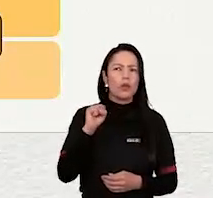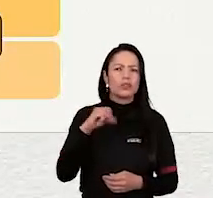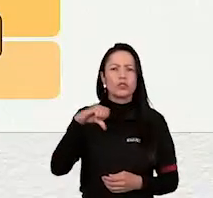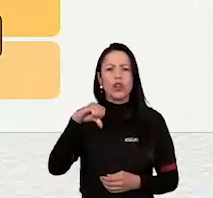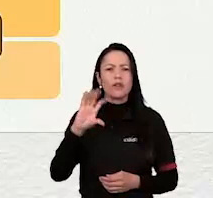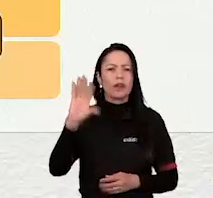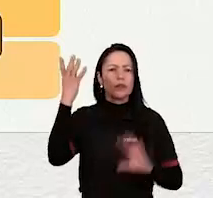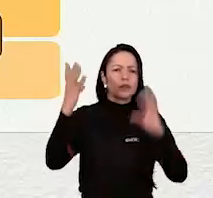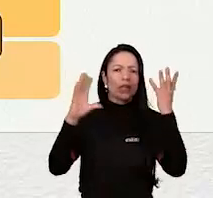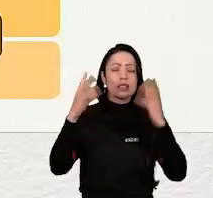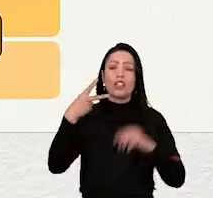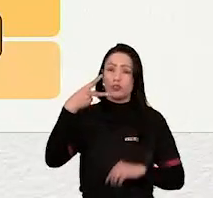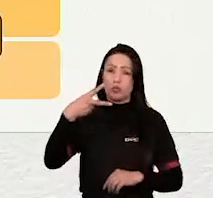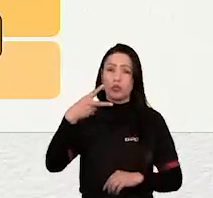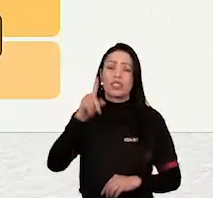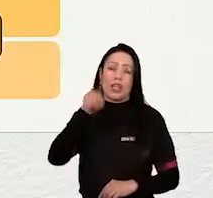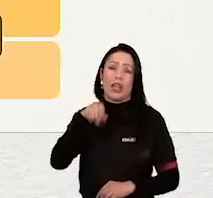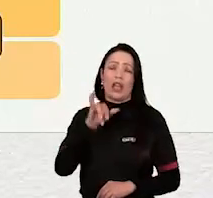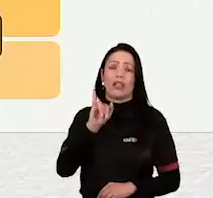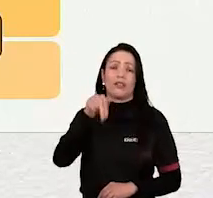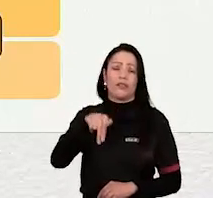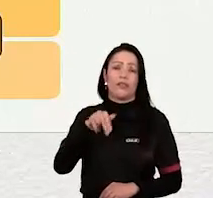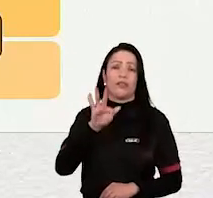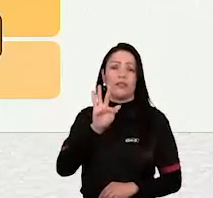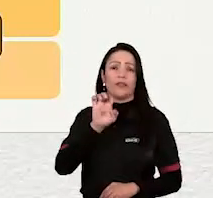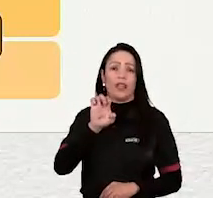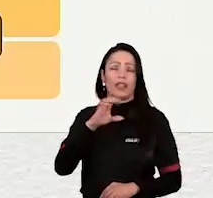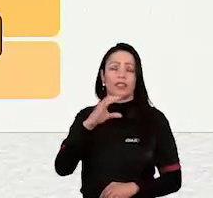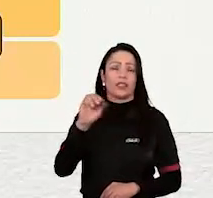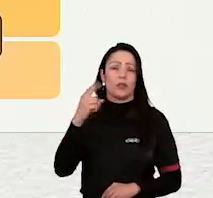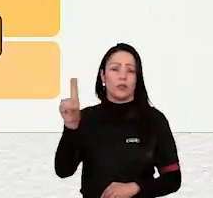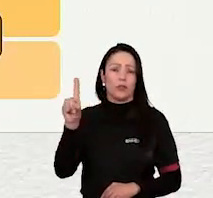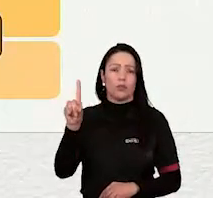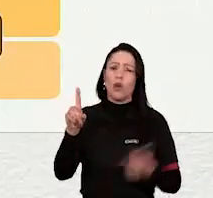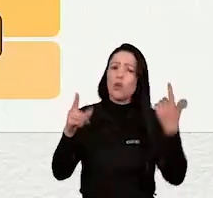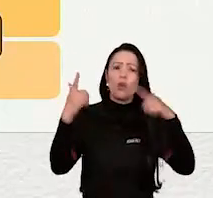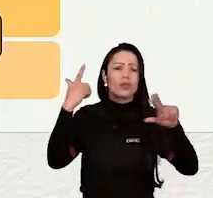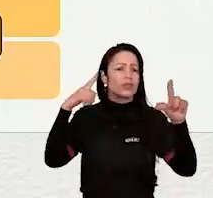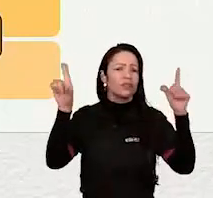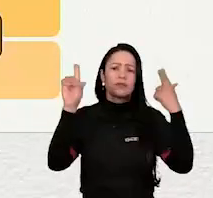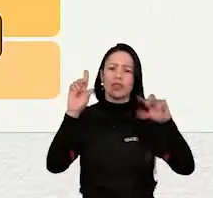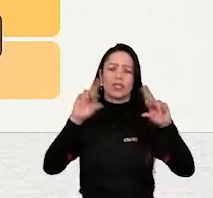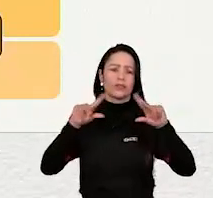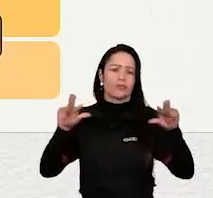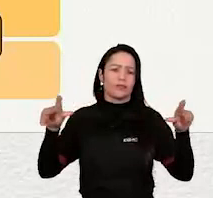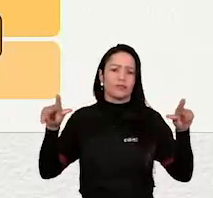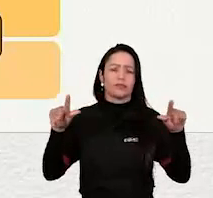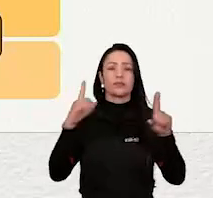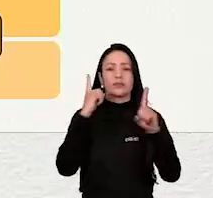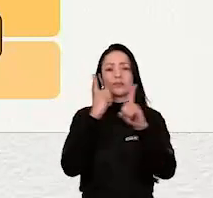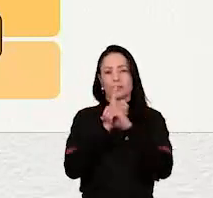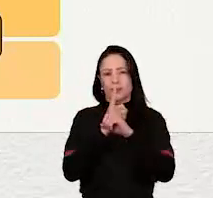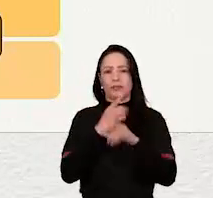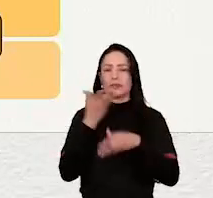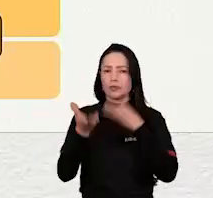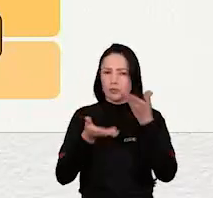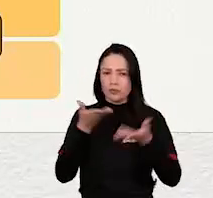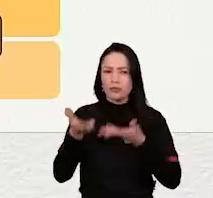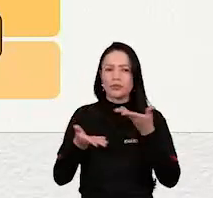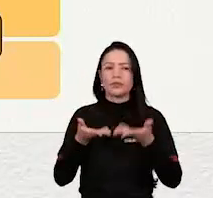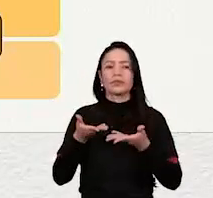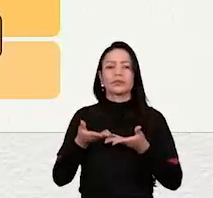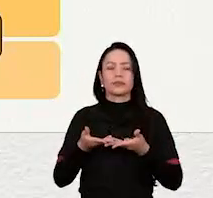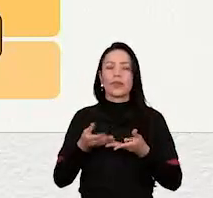infecção mesmo. O resto existe outro motivo por detrás daquele pus, e aí o diagnóstico está feito e o tratamento não passa